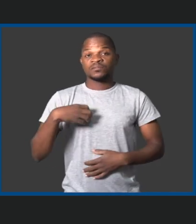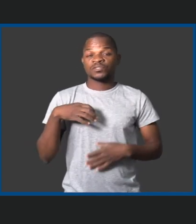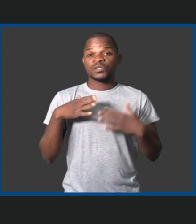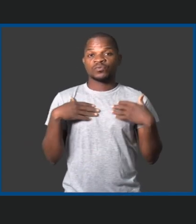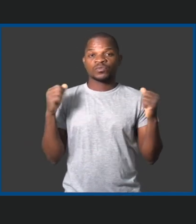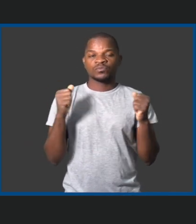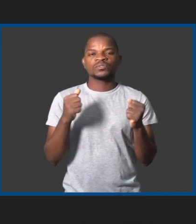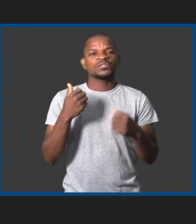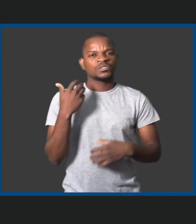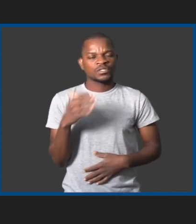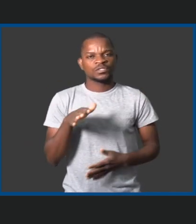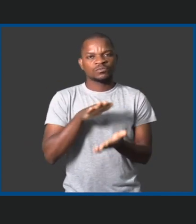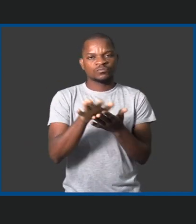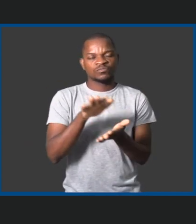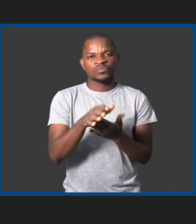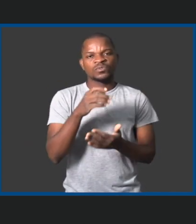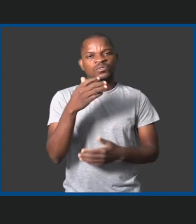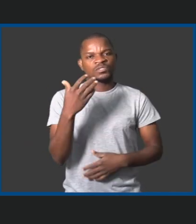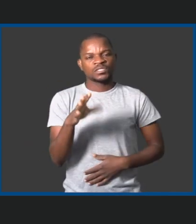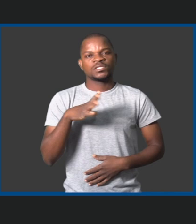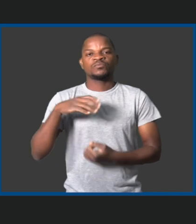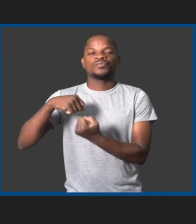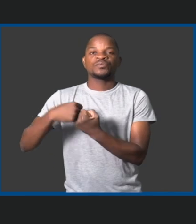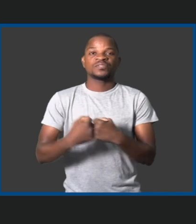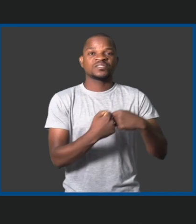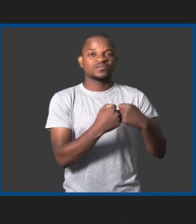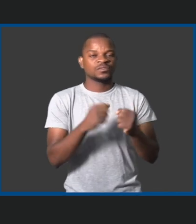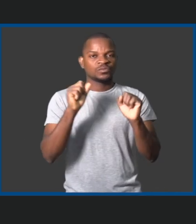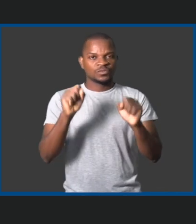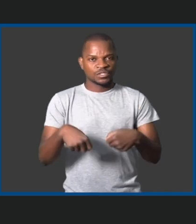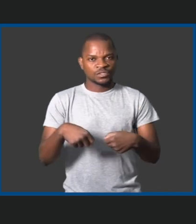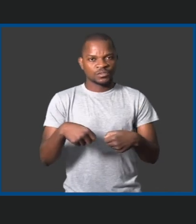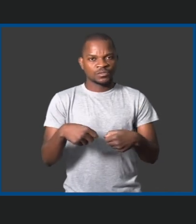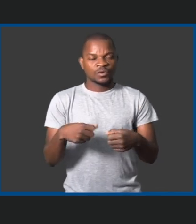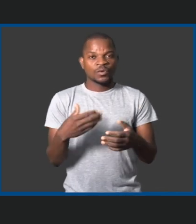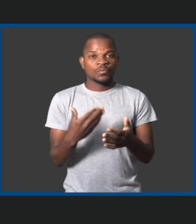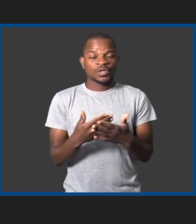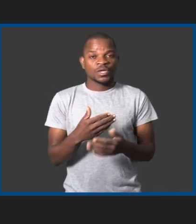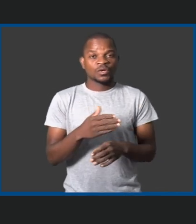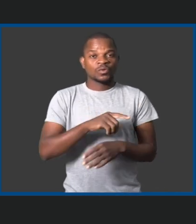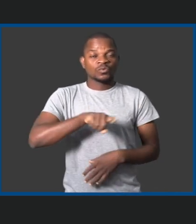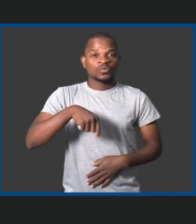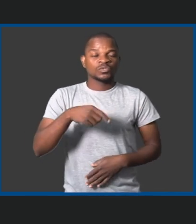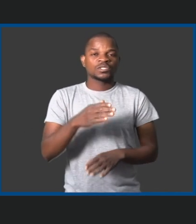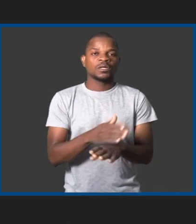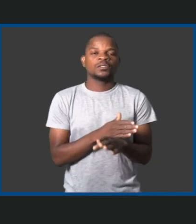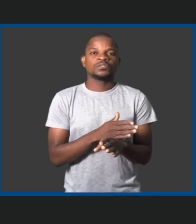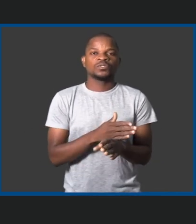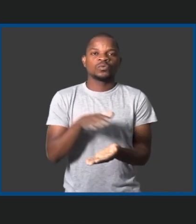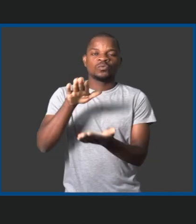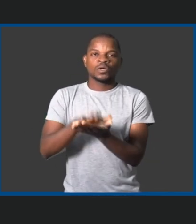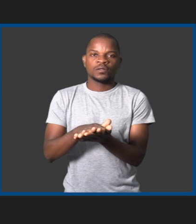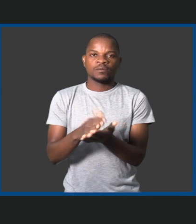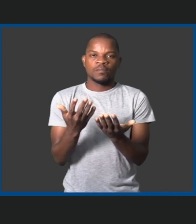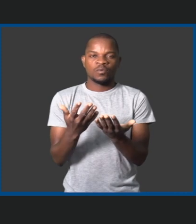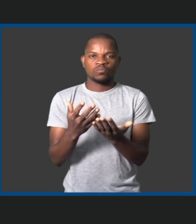que o Ministério dá é que nós temos um desafio como sistema, como governo, porque nós não tínhamos o hábito de termos